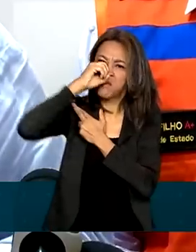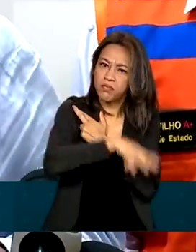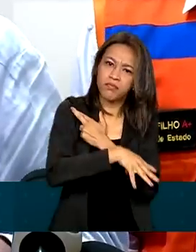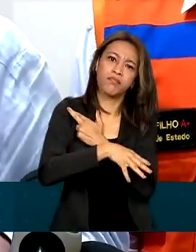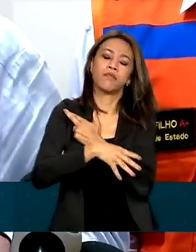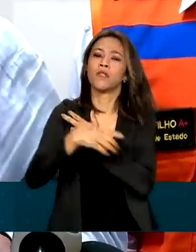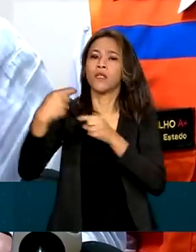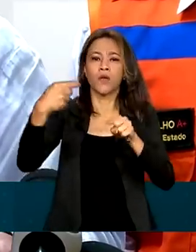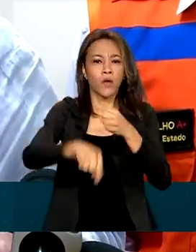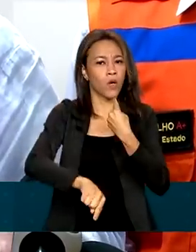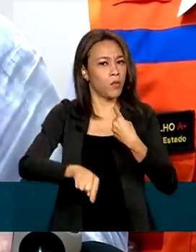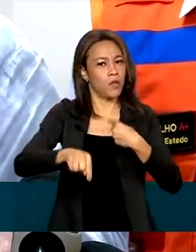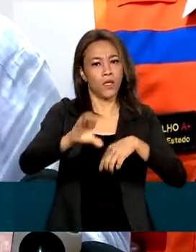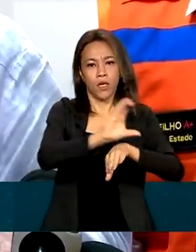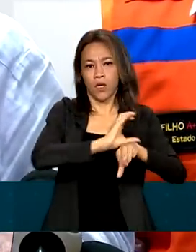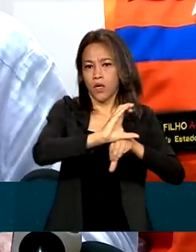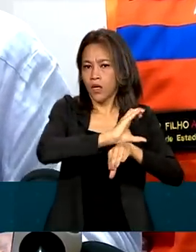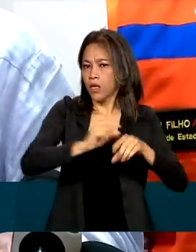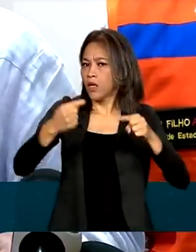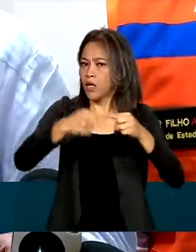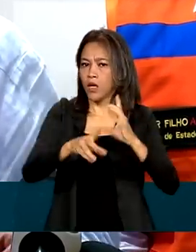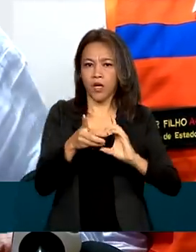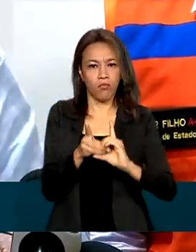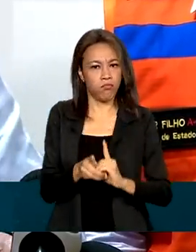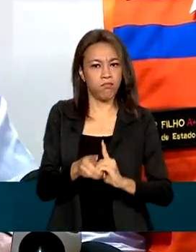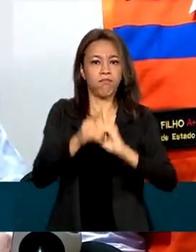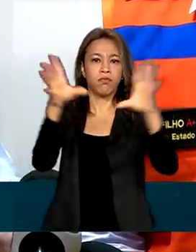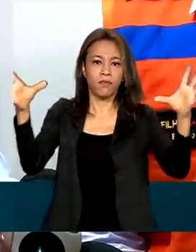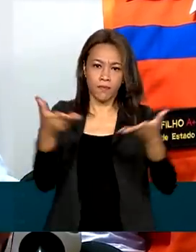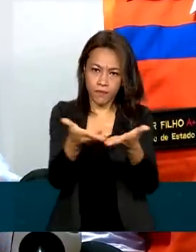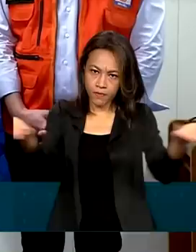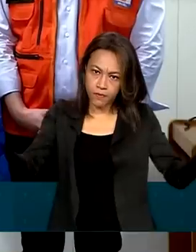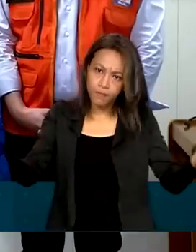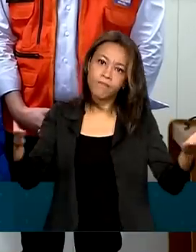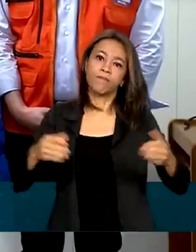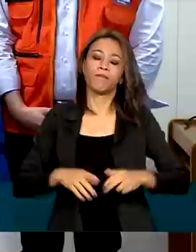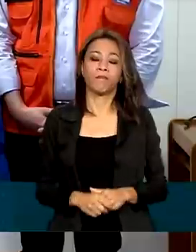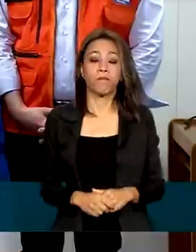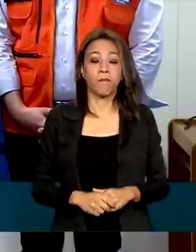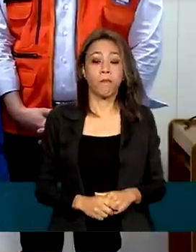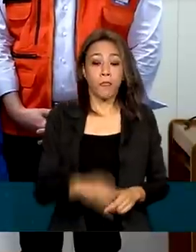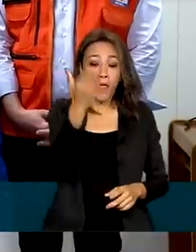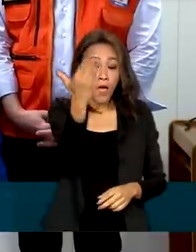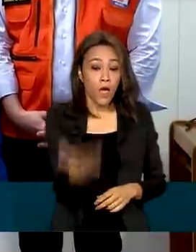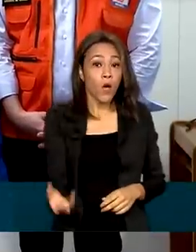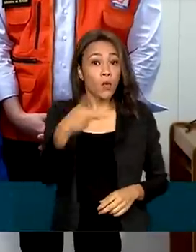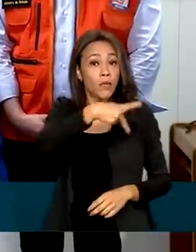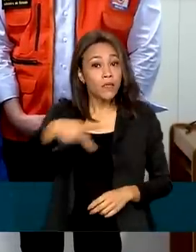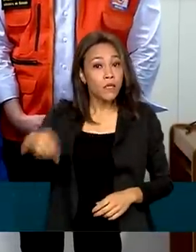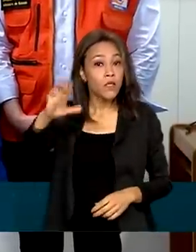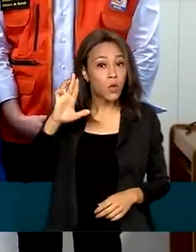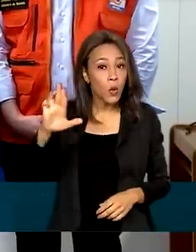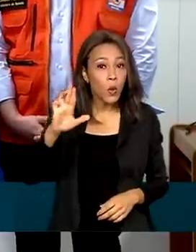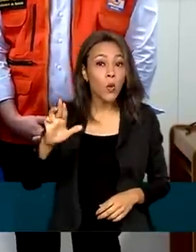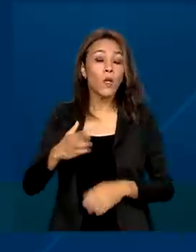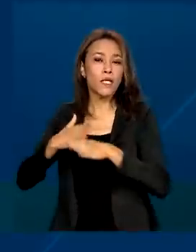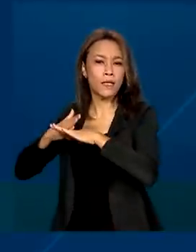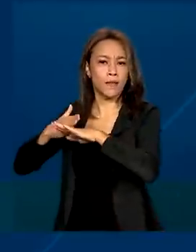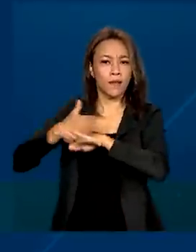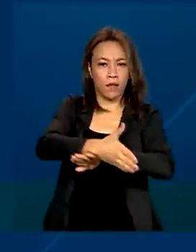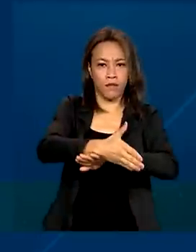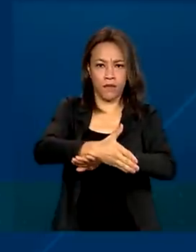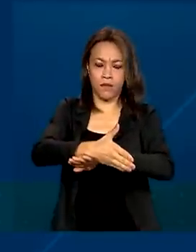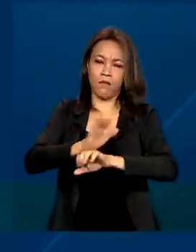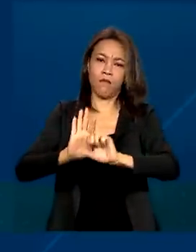exército antidemocrático E esse gesto de vândalo de fascistas o presidente decretou intervenção Federal na segurança